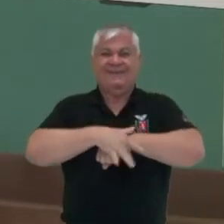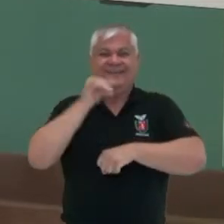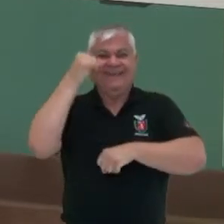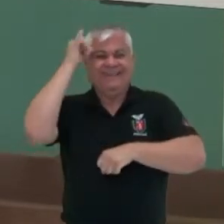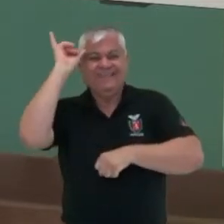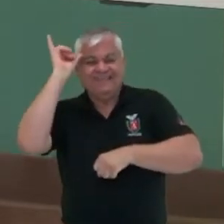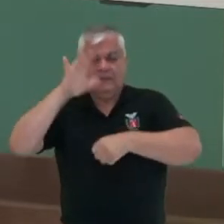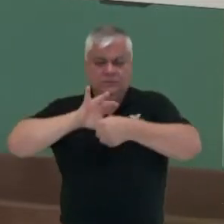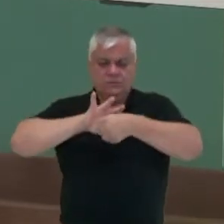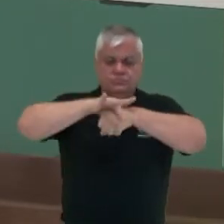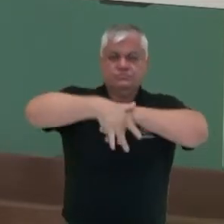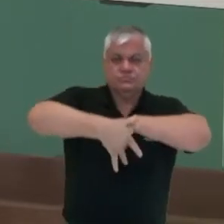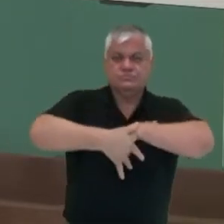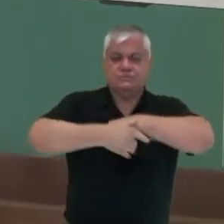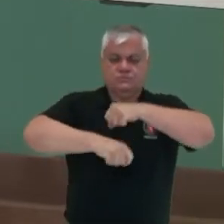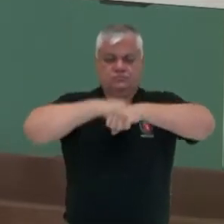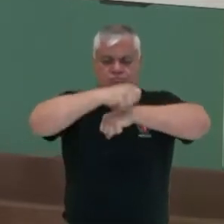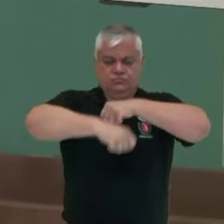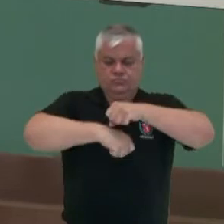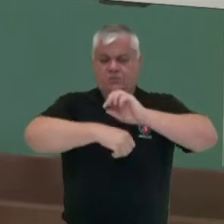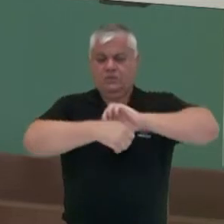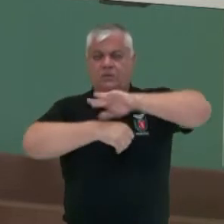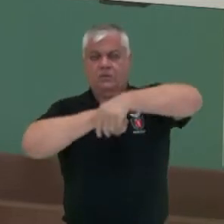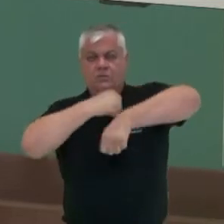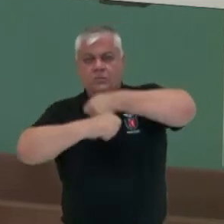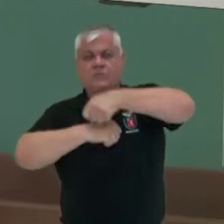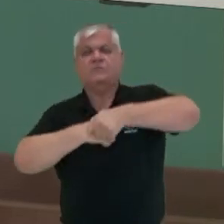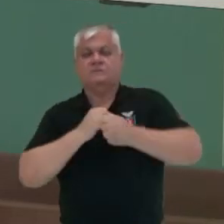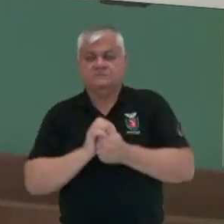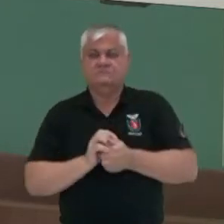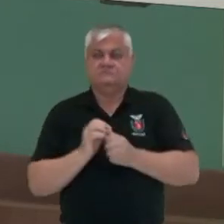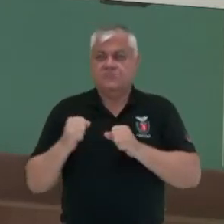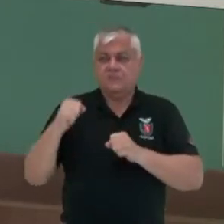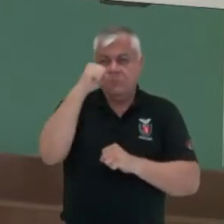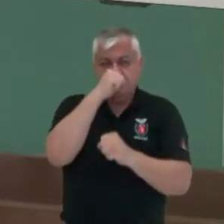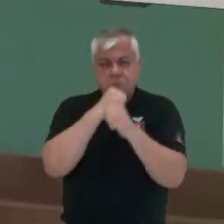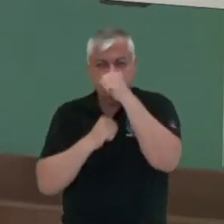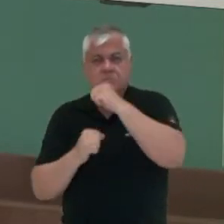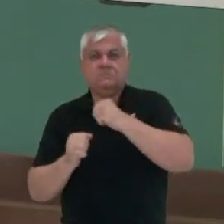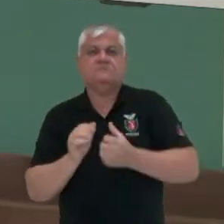proteger a mão e também agredir, a questão do seu adversário.